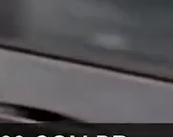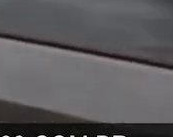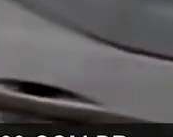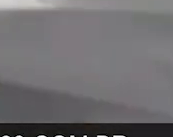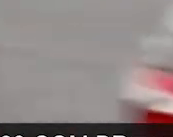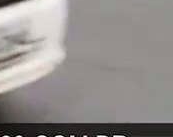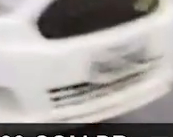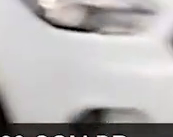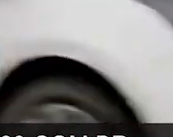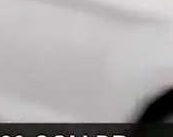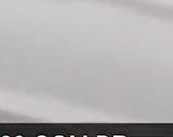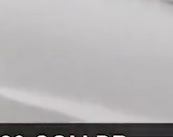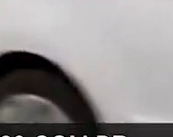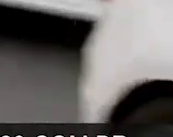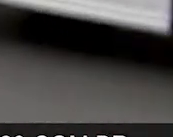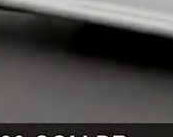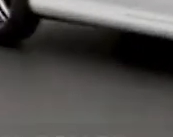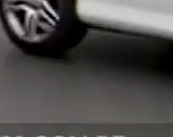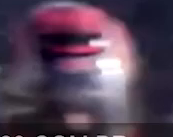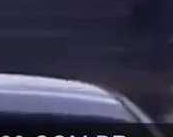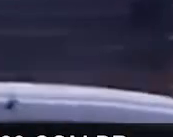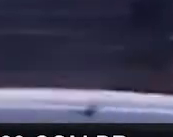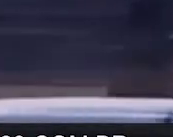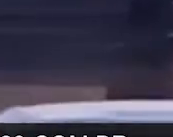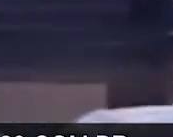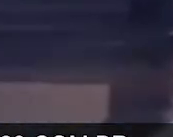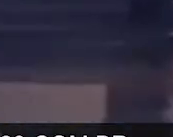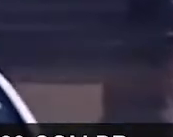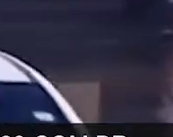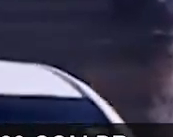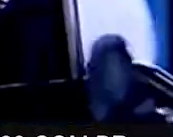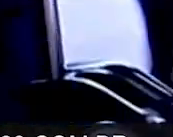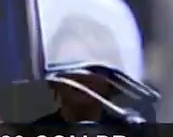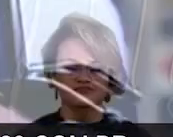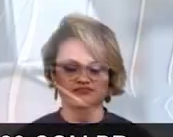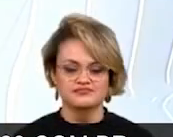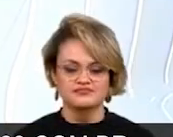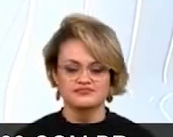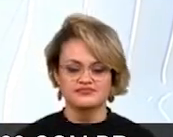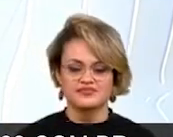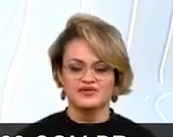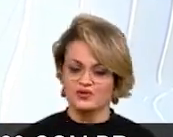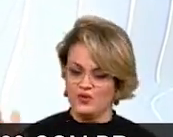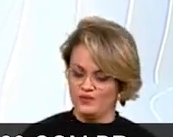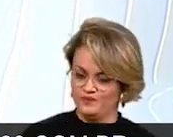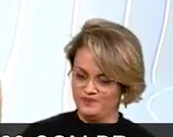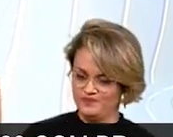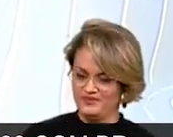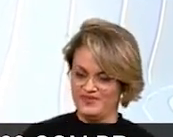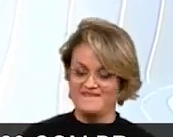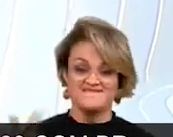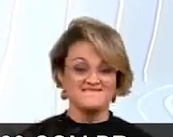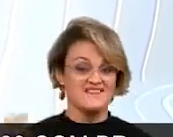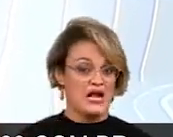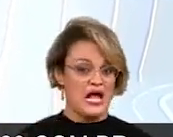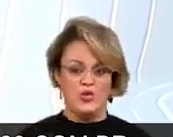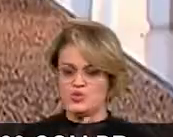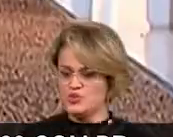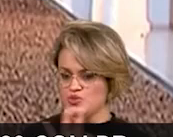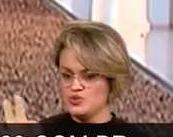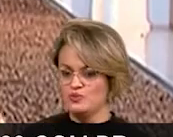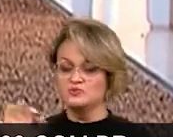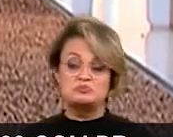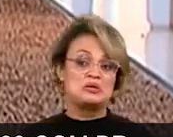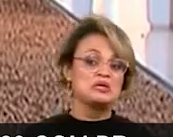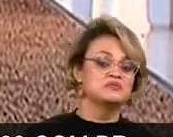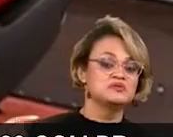Tem a reportagem completa, nós vamos acompanhar aqui no JR23. No pátio, milhares de carros novos à